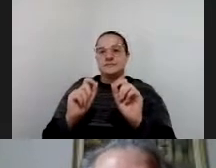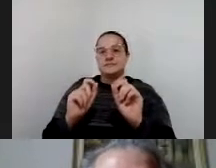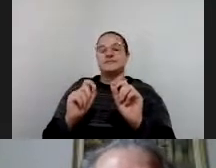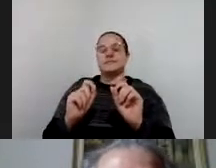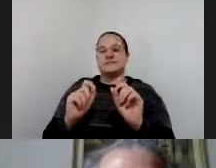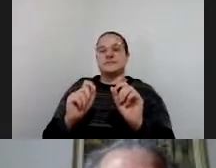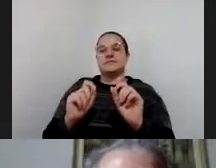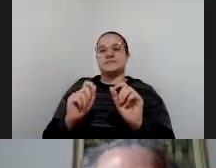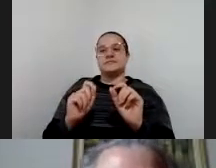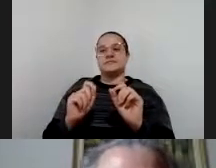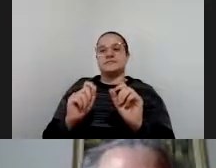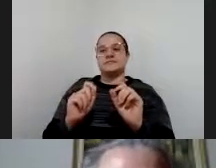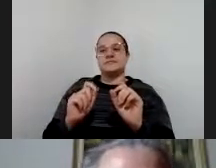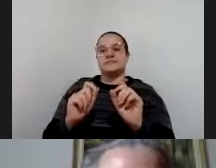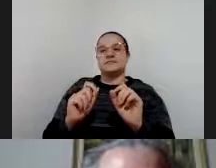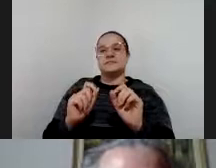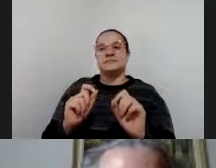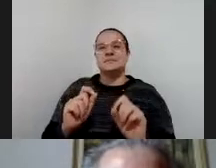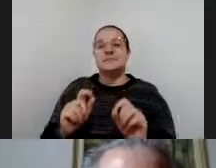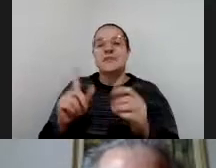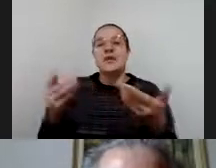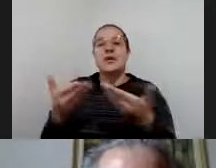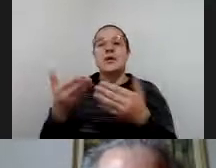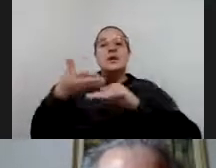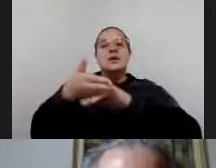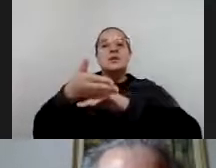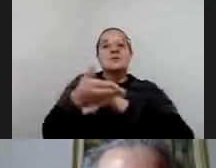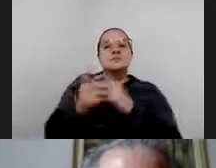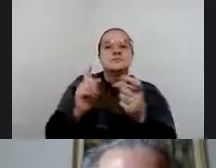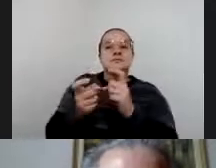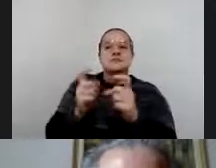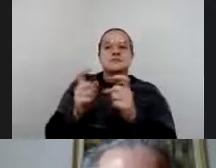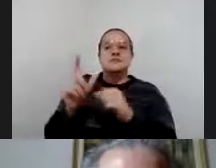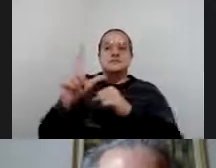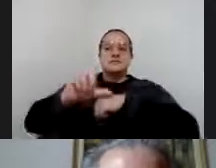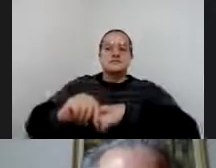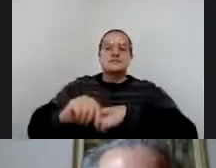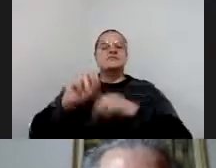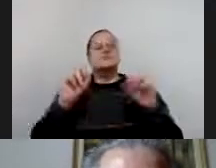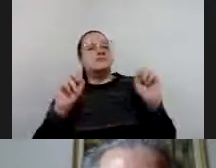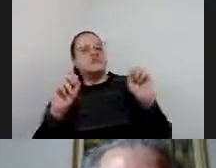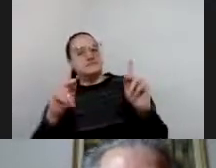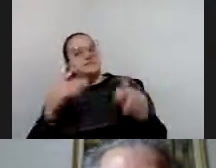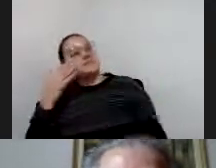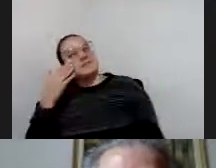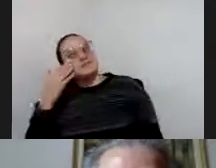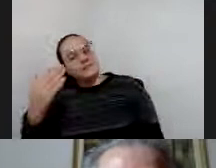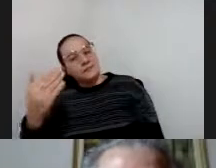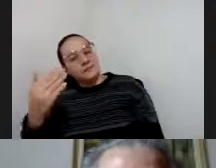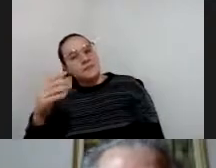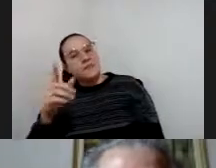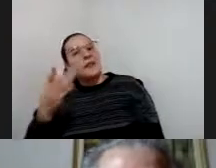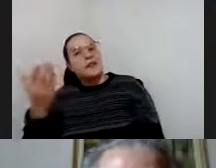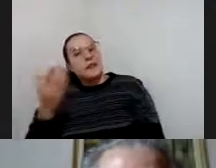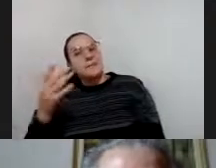o Sindipd do Neto. Eles também estão entrando agora na reunião. Tá bom? Ah, que ótimo. Eu Obrigada, convidei ontem, hoje me deram retorno,